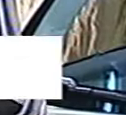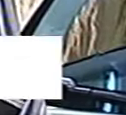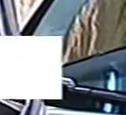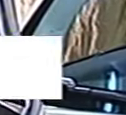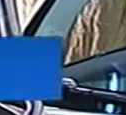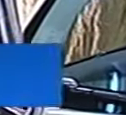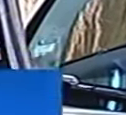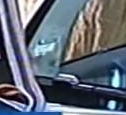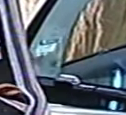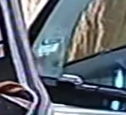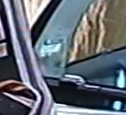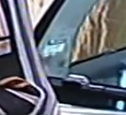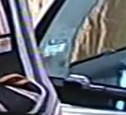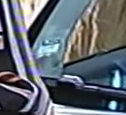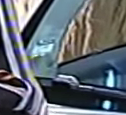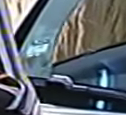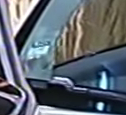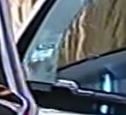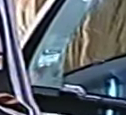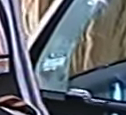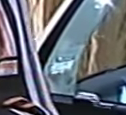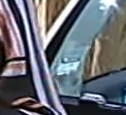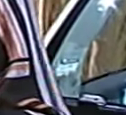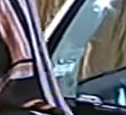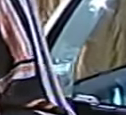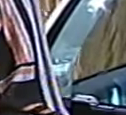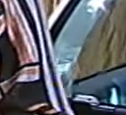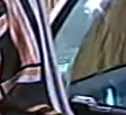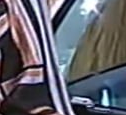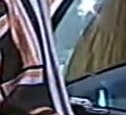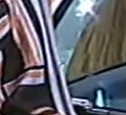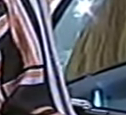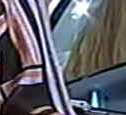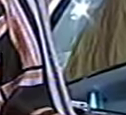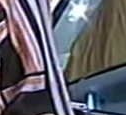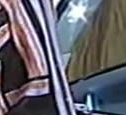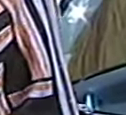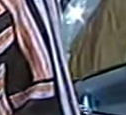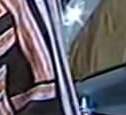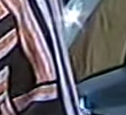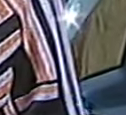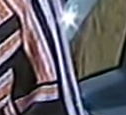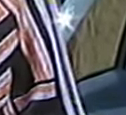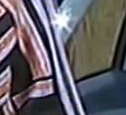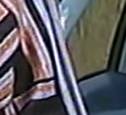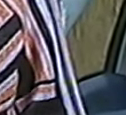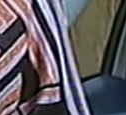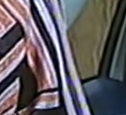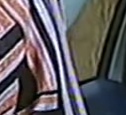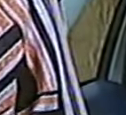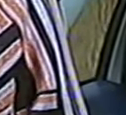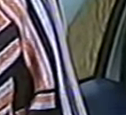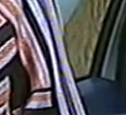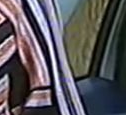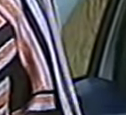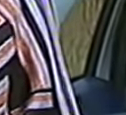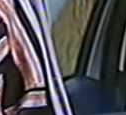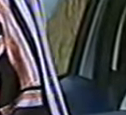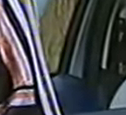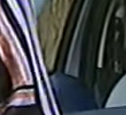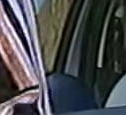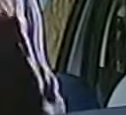Vamos então de seguida que conheça um aventureiro. Chama-se Pedro Moreira e de bicicleta ou a pé, ele trata a